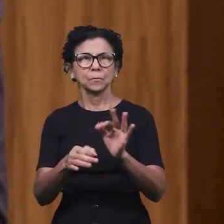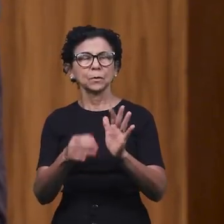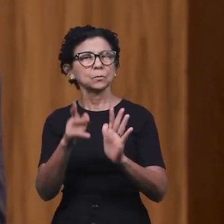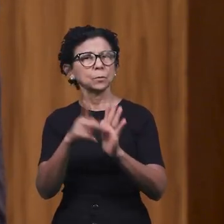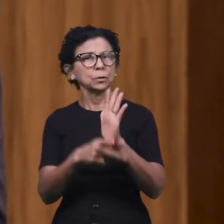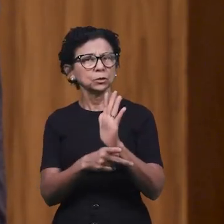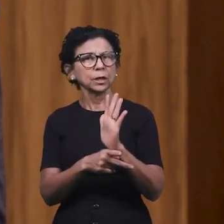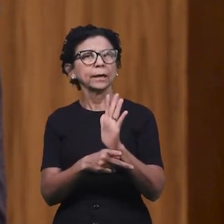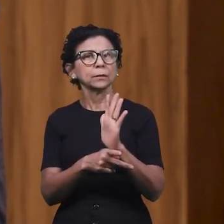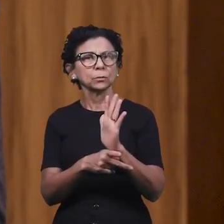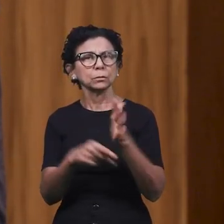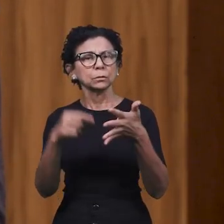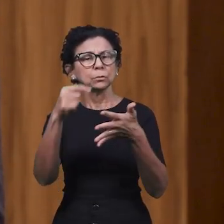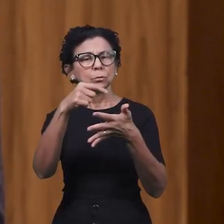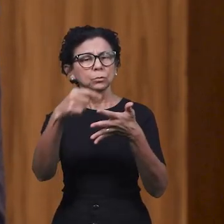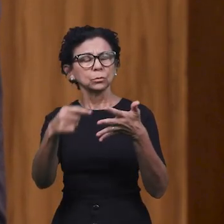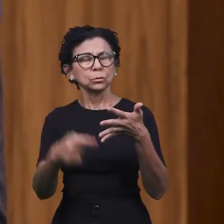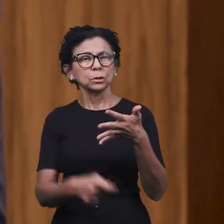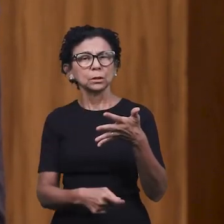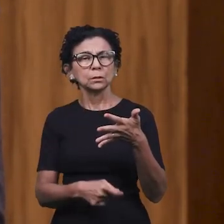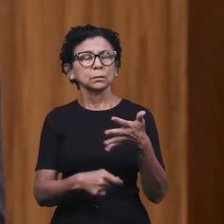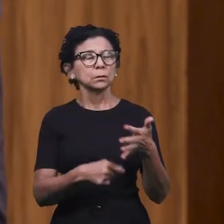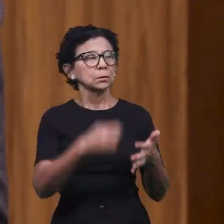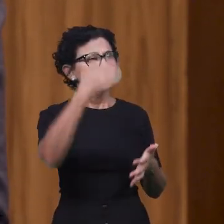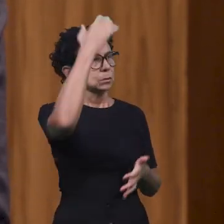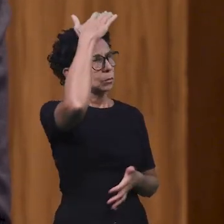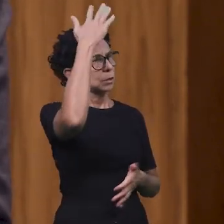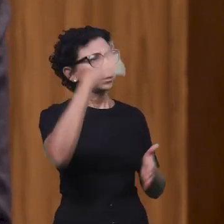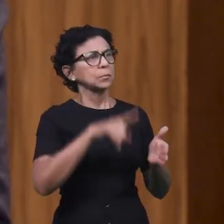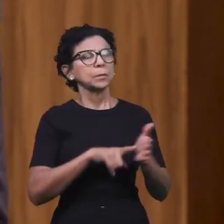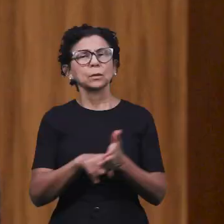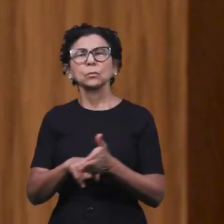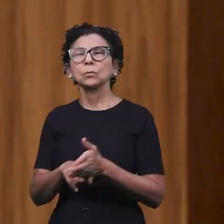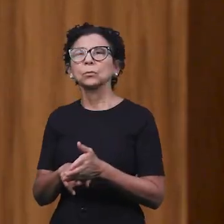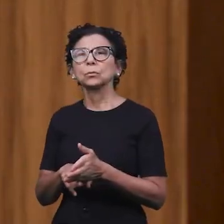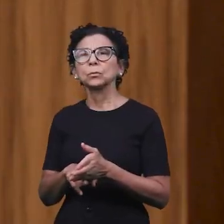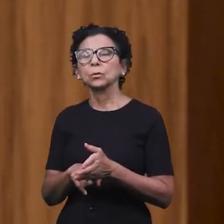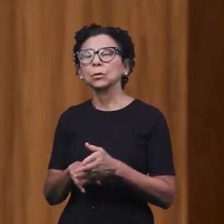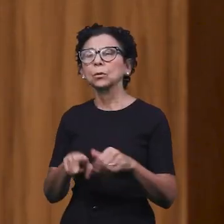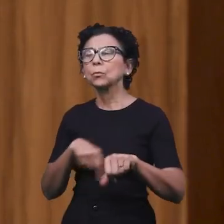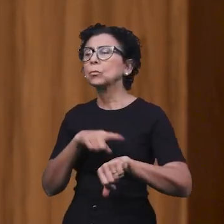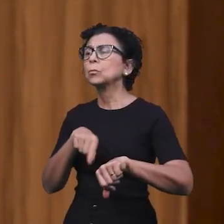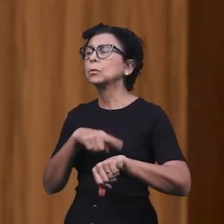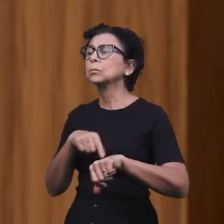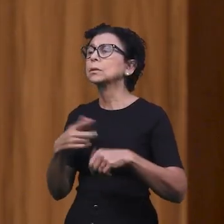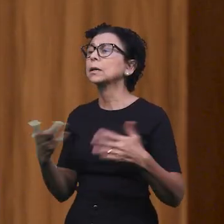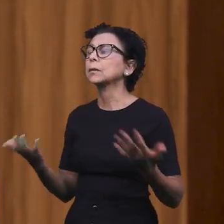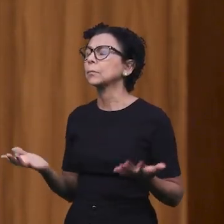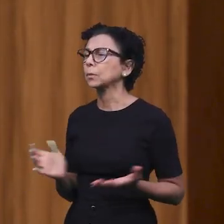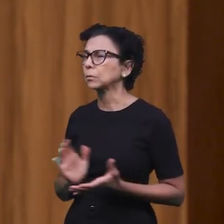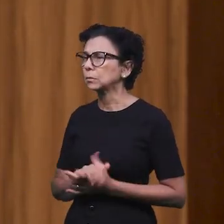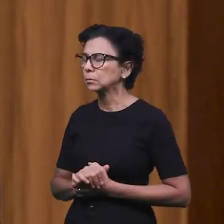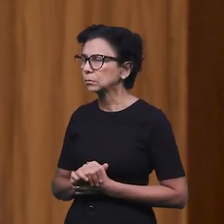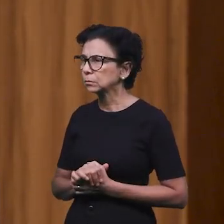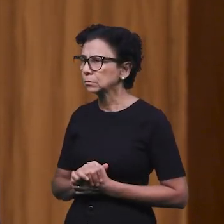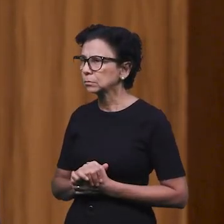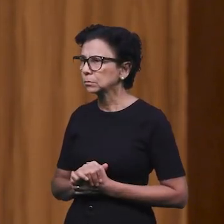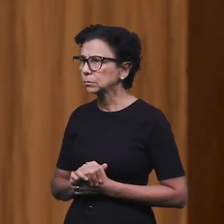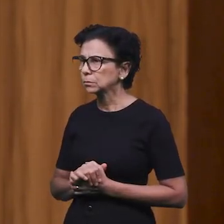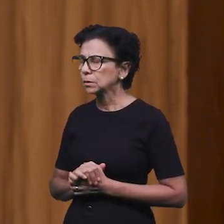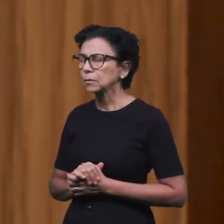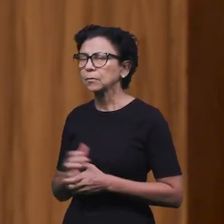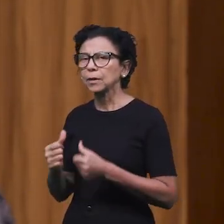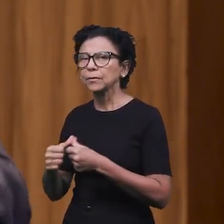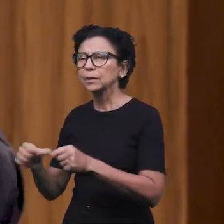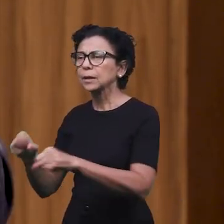viagem. Então, quando o rei pergunta a ele, olha, quanto tempo? Ele determina um tempo. O planejamento, por exemplo, que